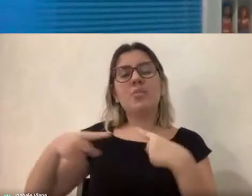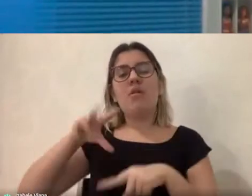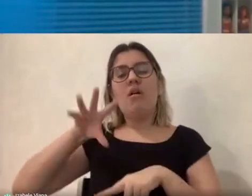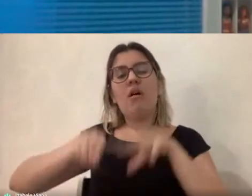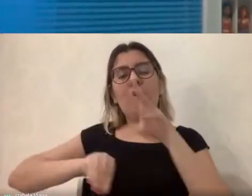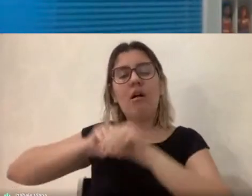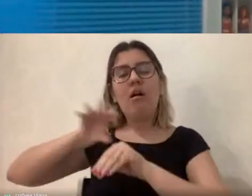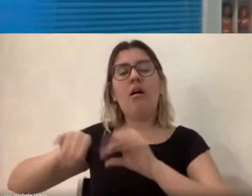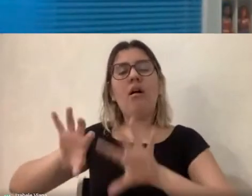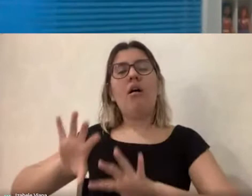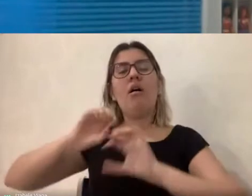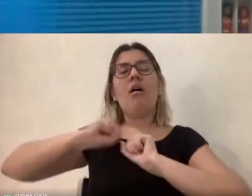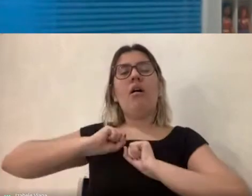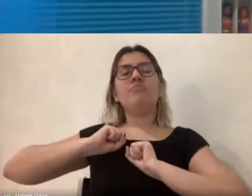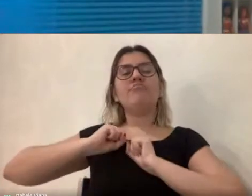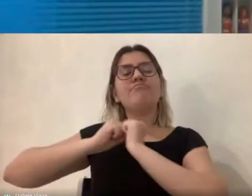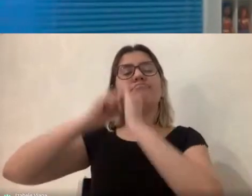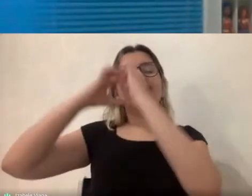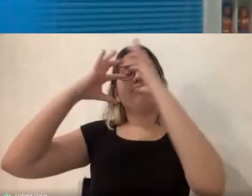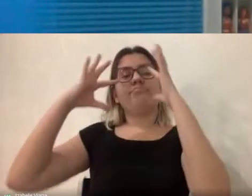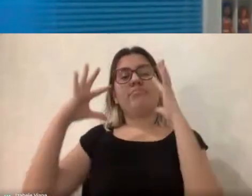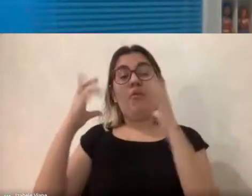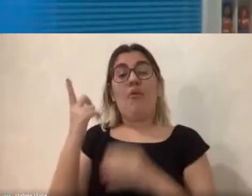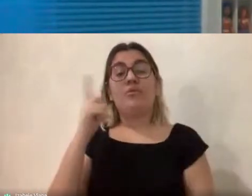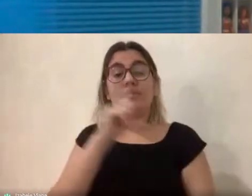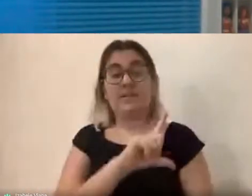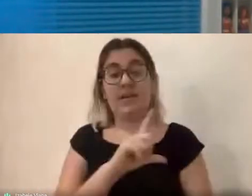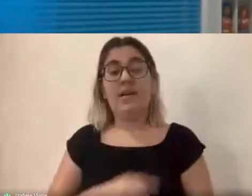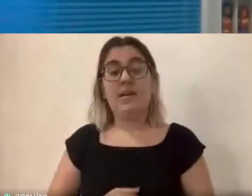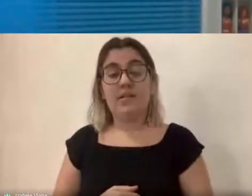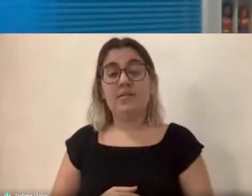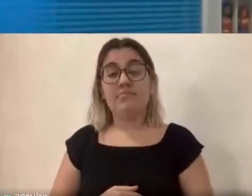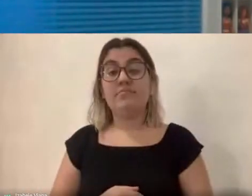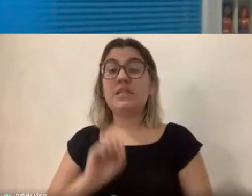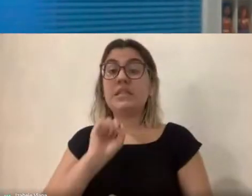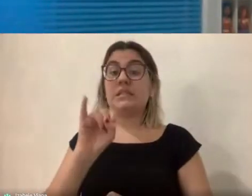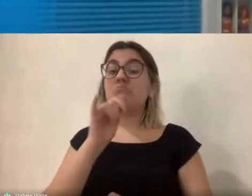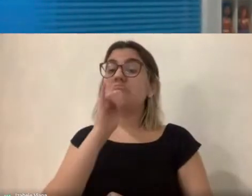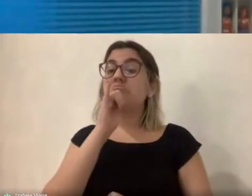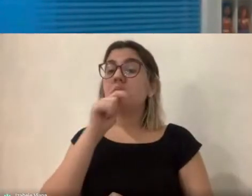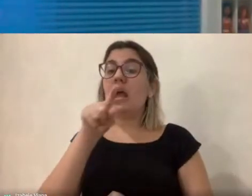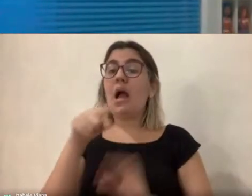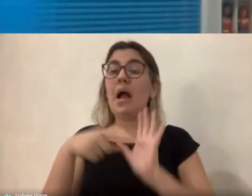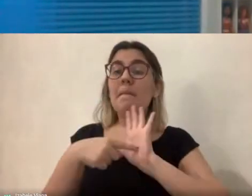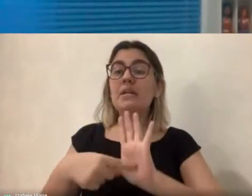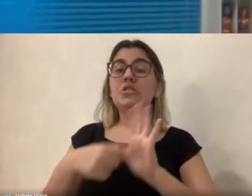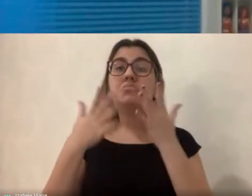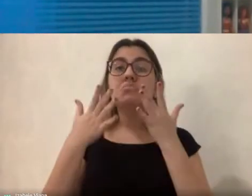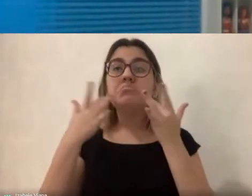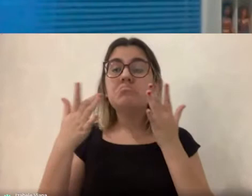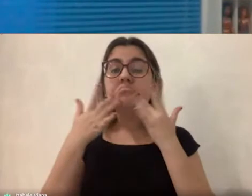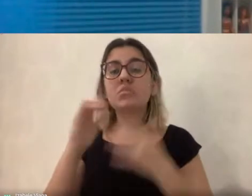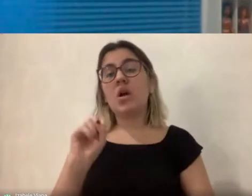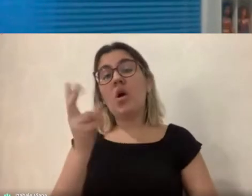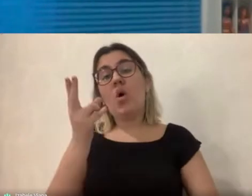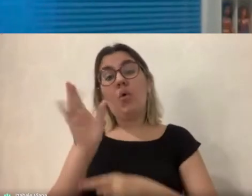quando você apresenta uma peça de teatro ou um filme que não